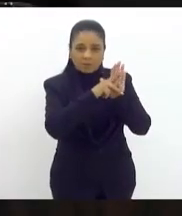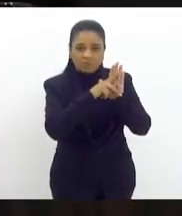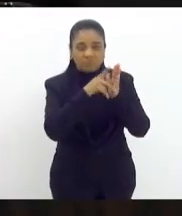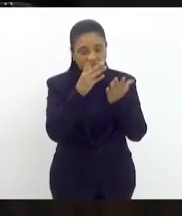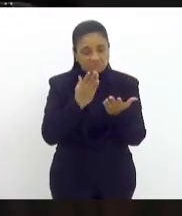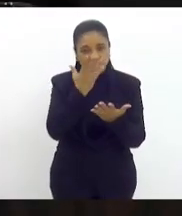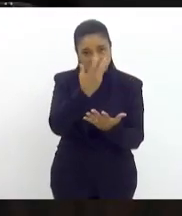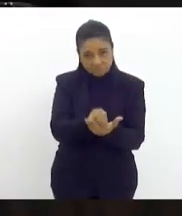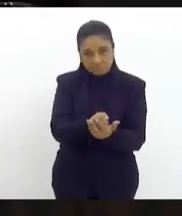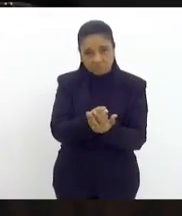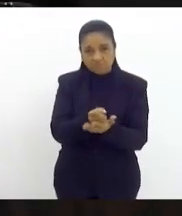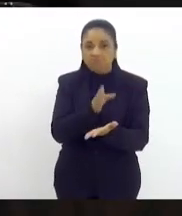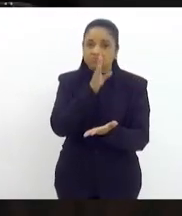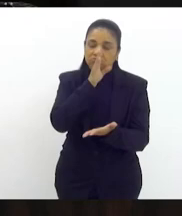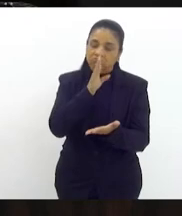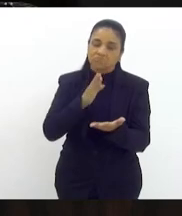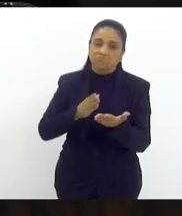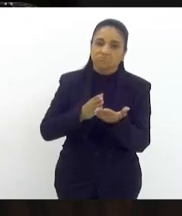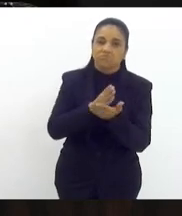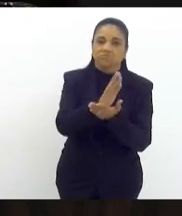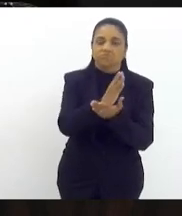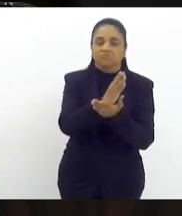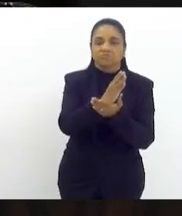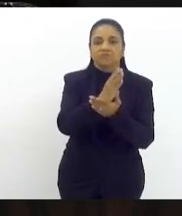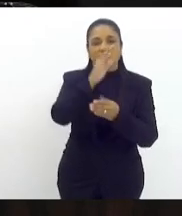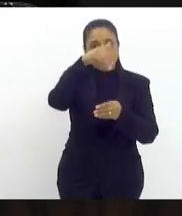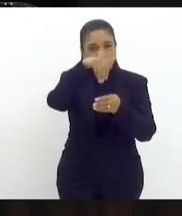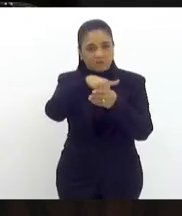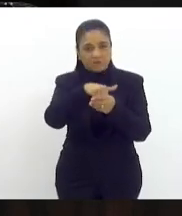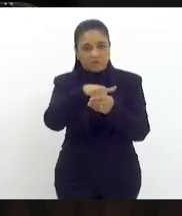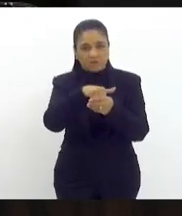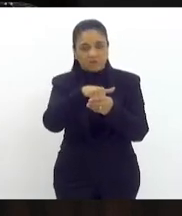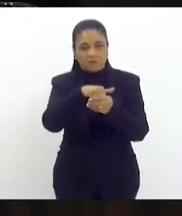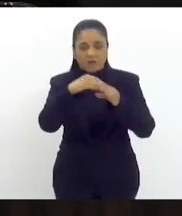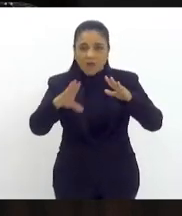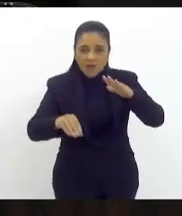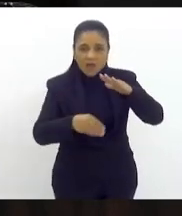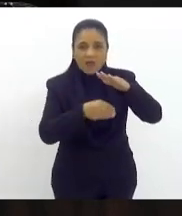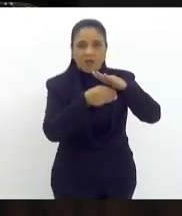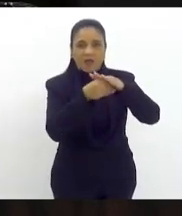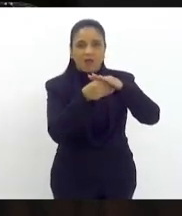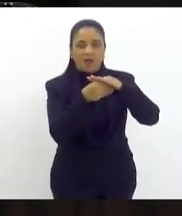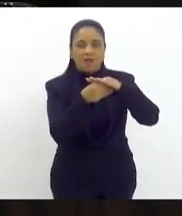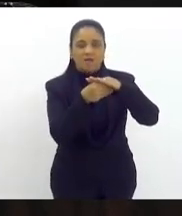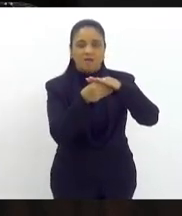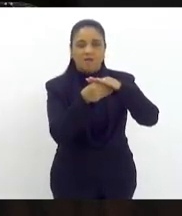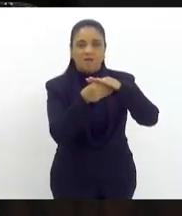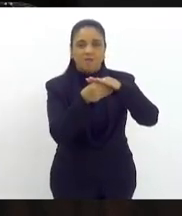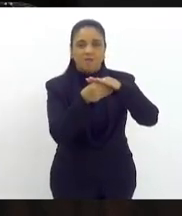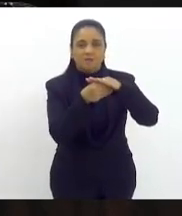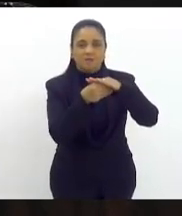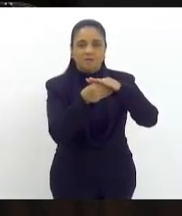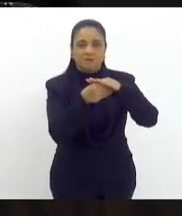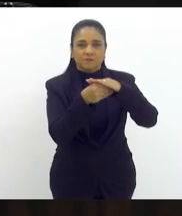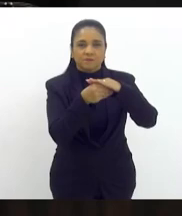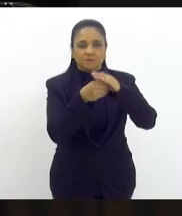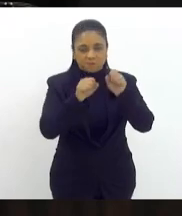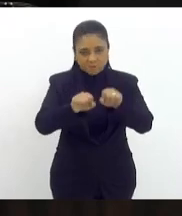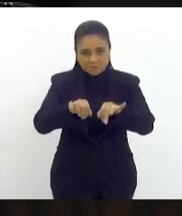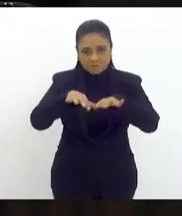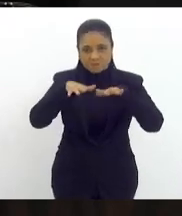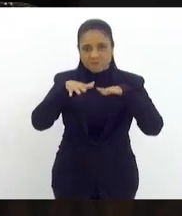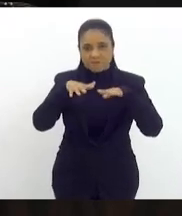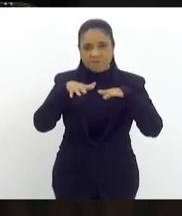permanecem como estão, aprovados. Em votação, emendas de plenário, em votação, as emendas de plenário,